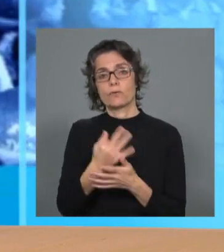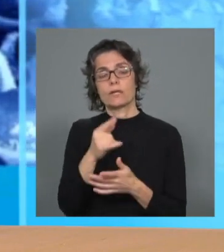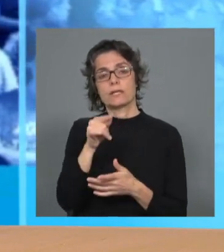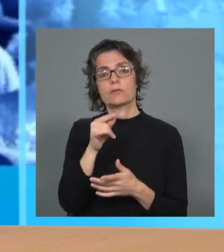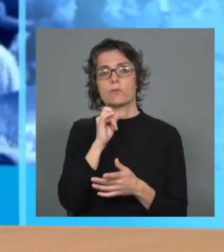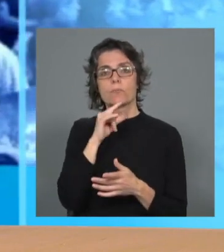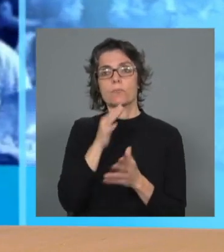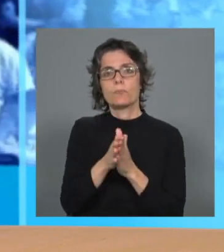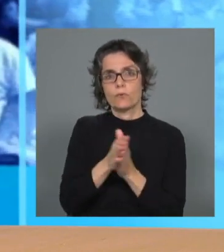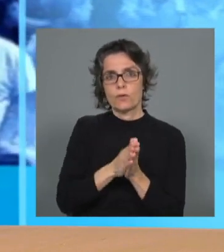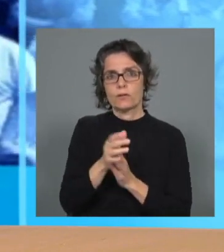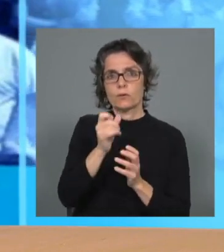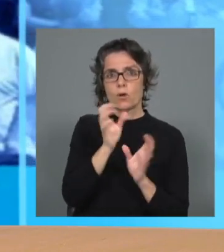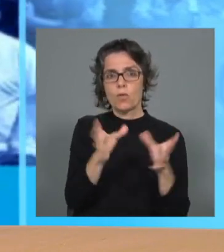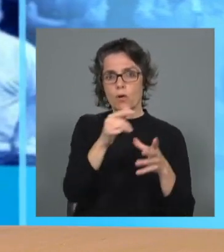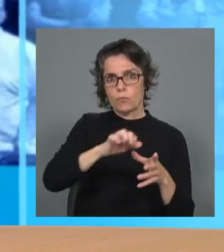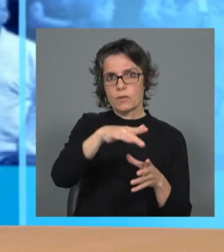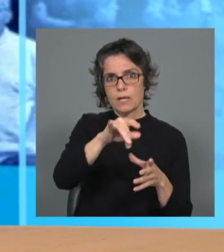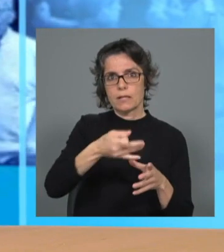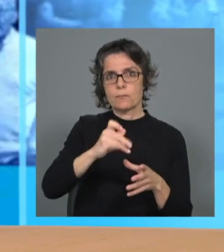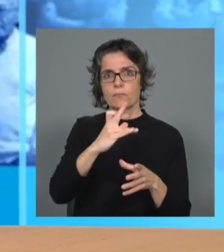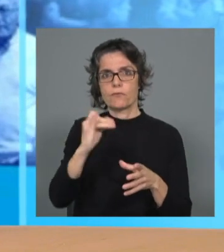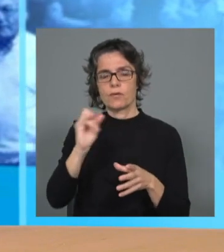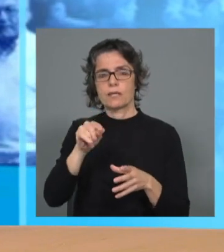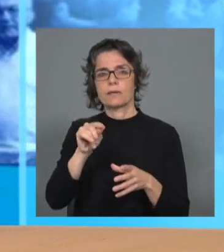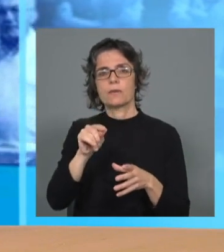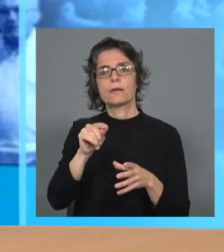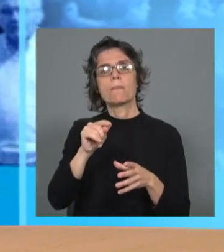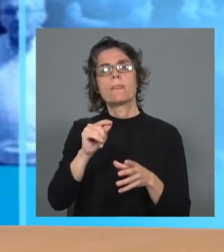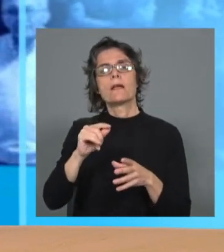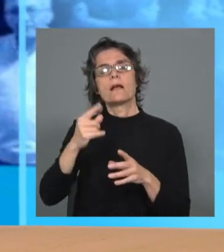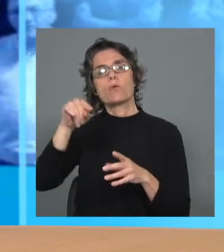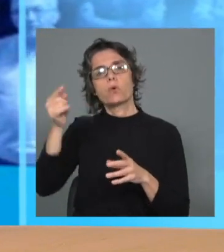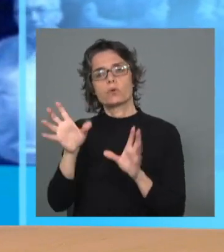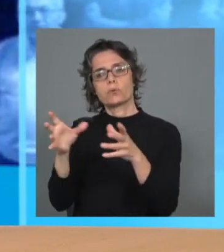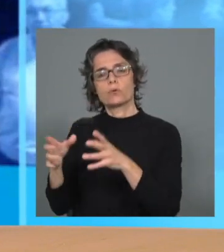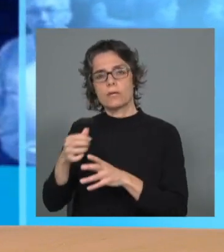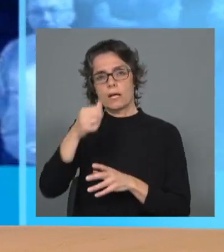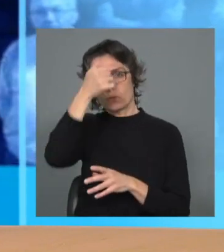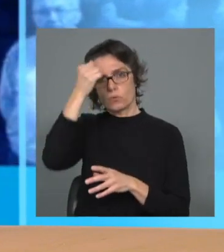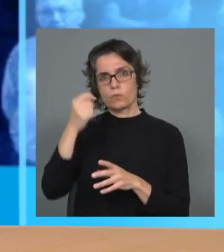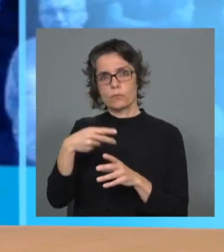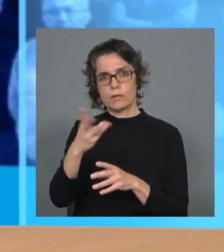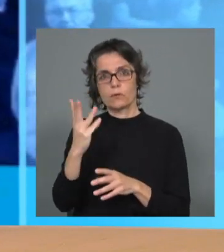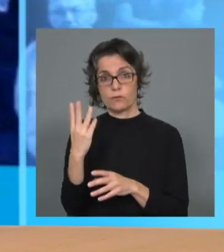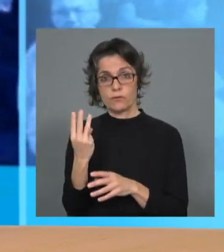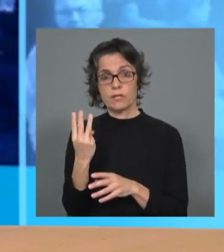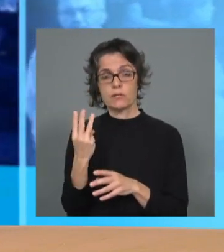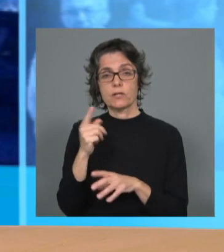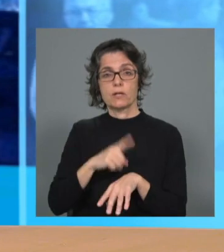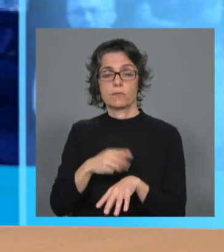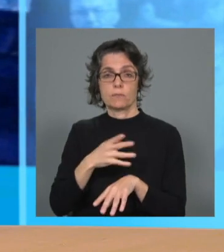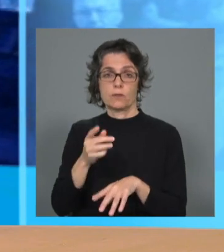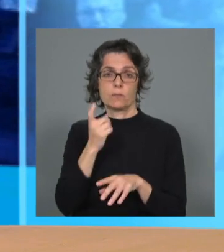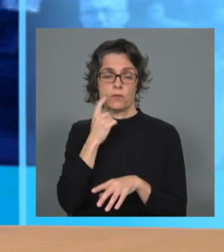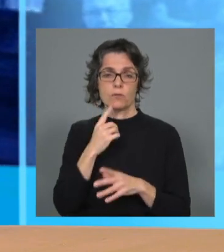dia. Os restantes serão durante as outras 3 domingos do tempo pascal. E que comunidades